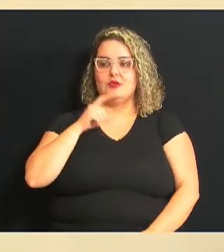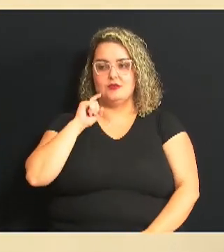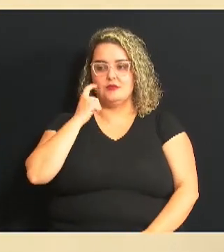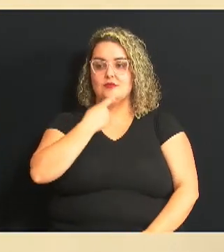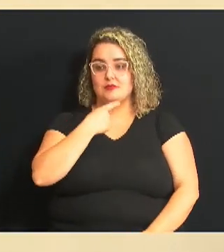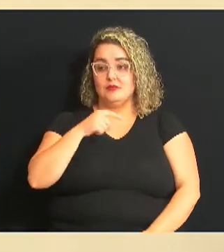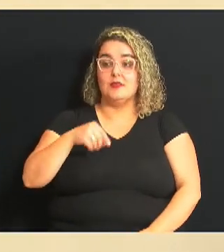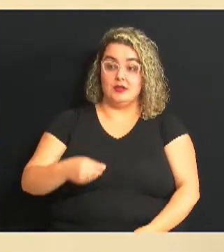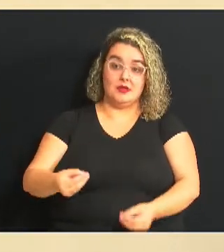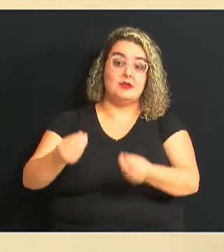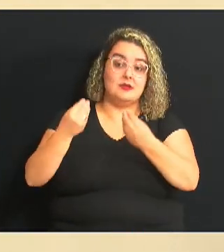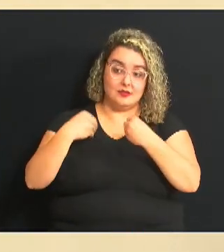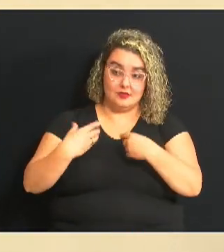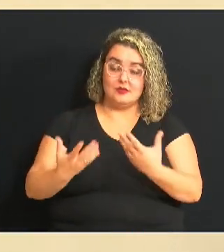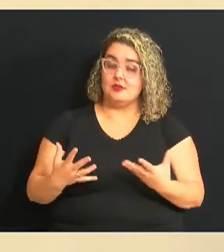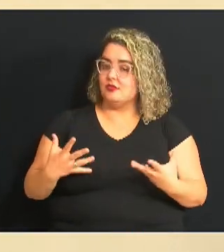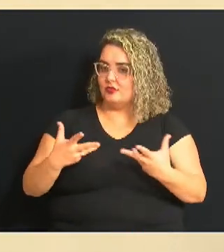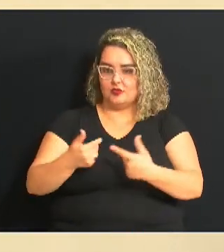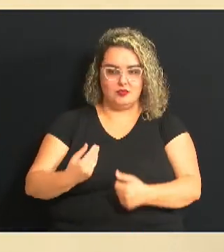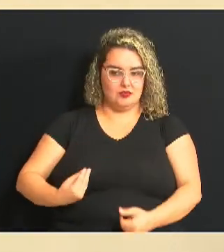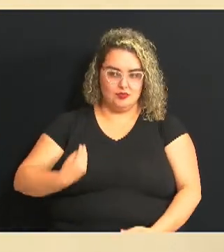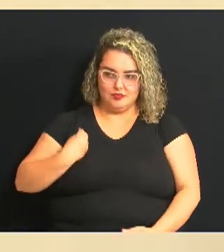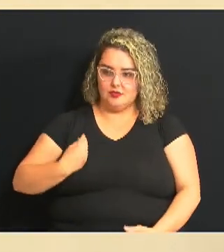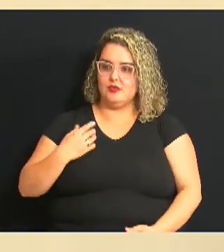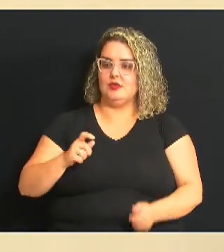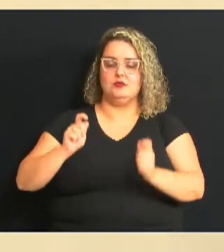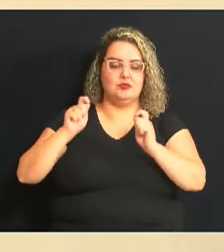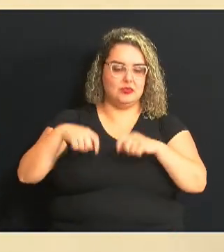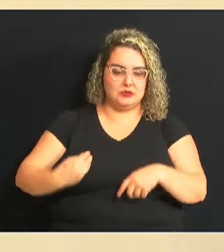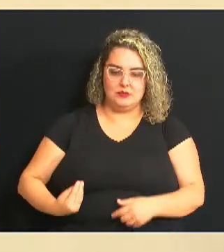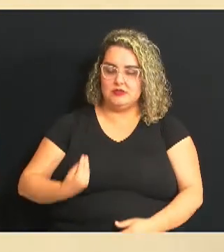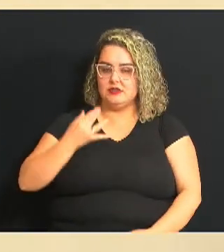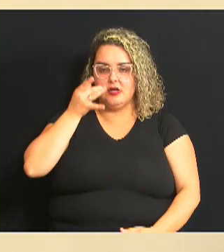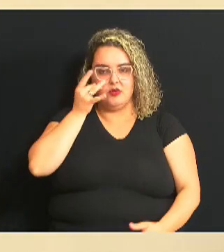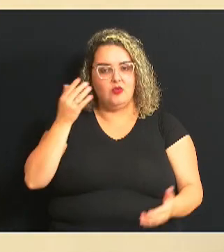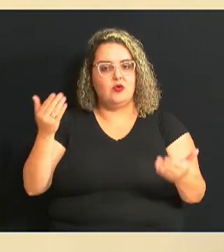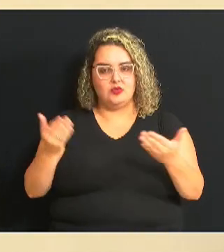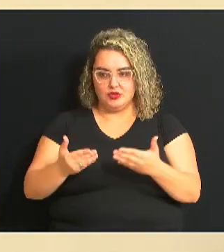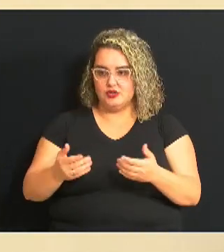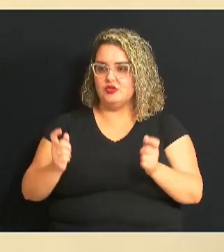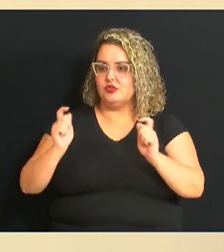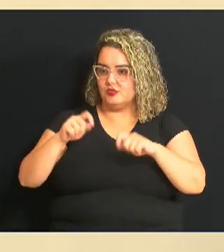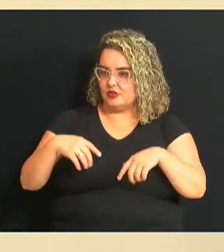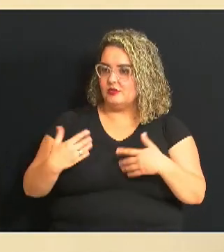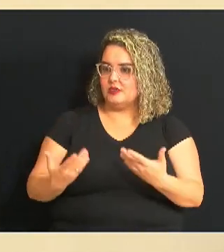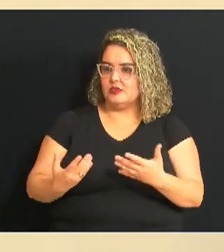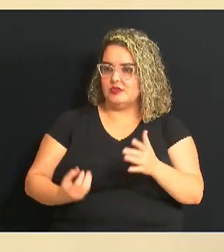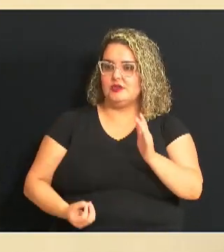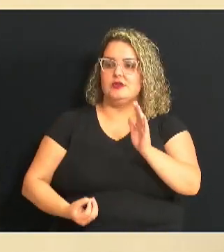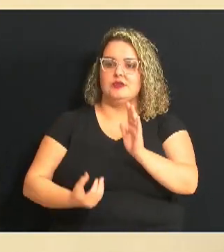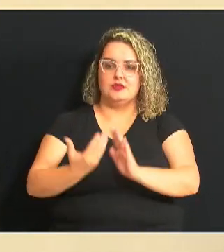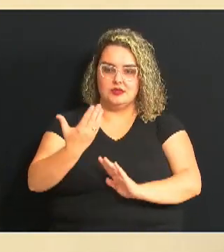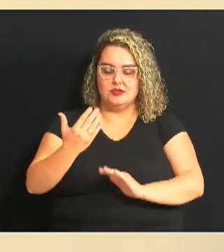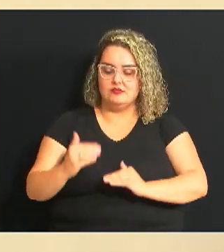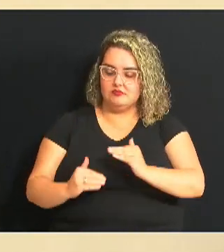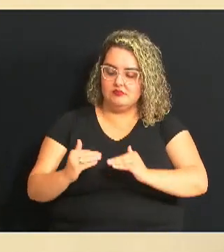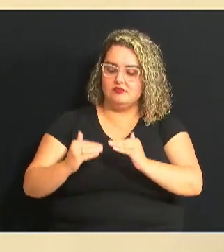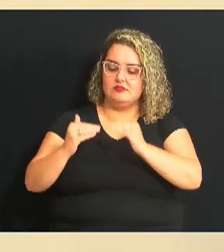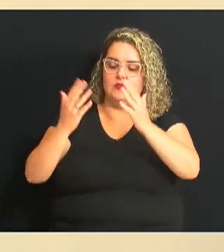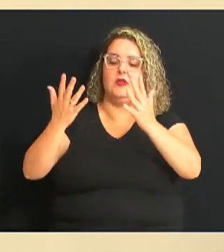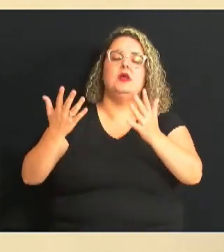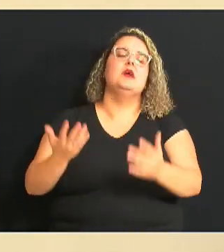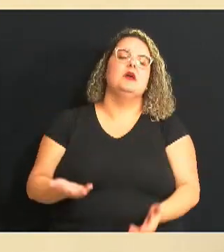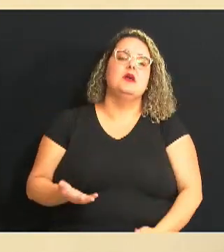que nos deu tudo na vida, nos deu a possibilidade de estar aqui, nos deu a possibilidade de criarmos nossos filhos e termos aí uma